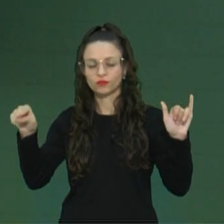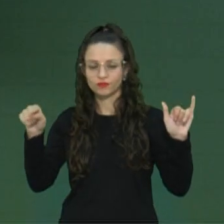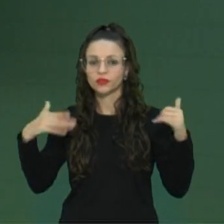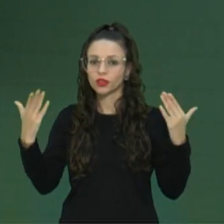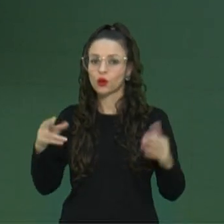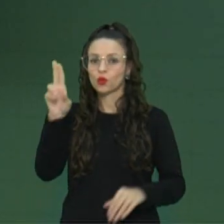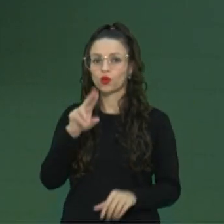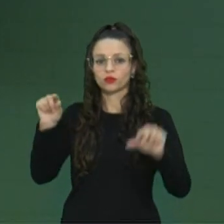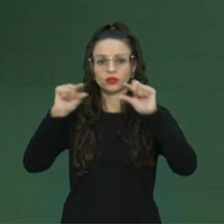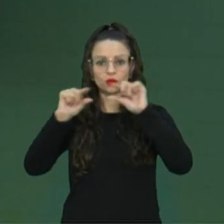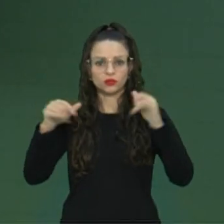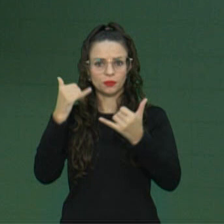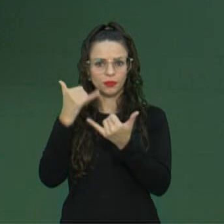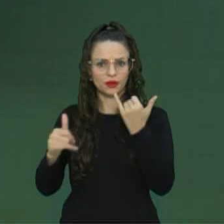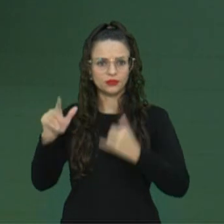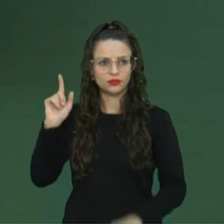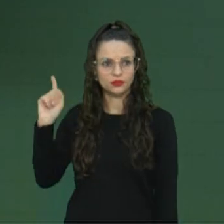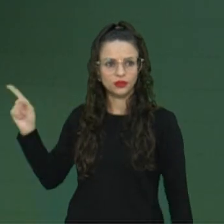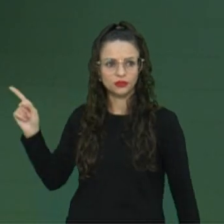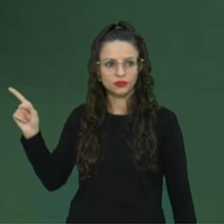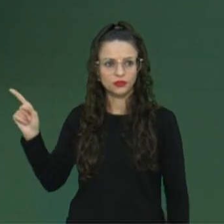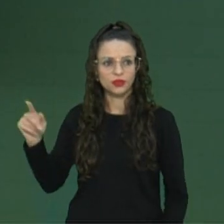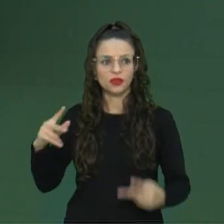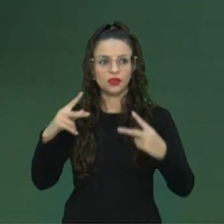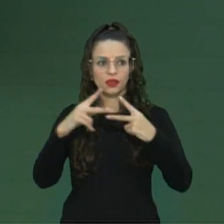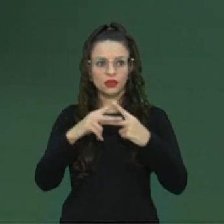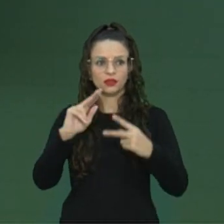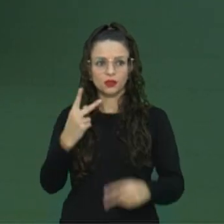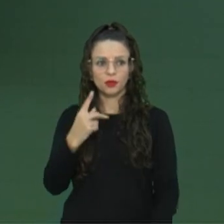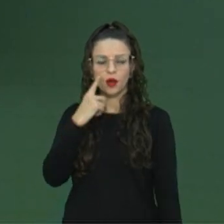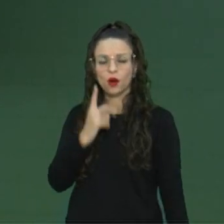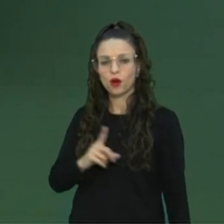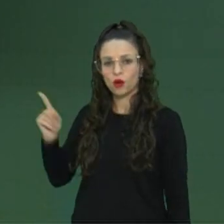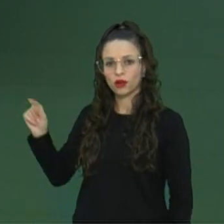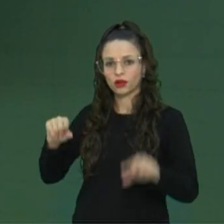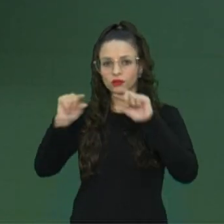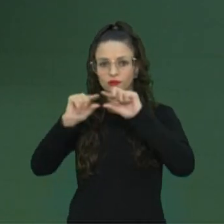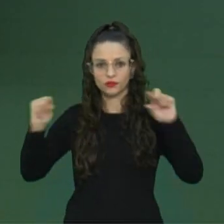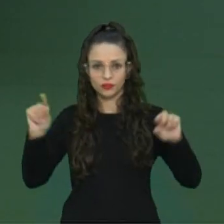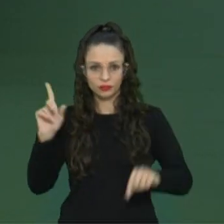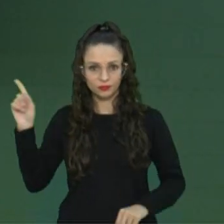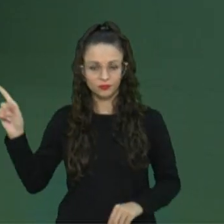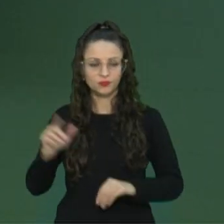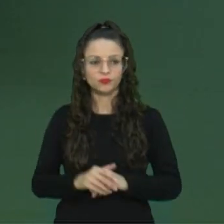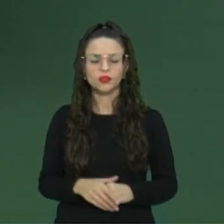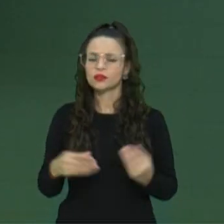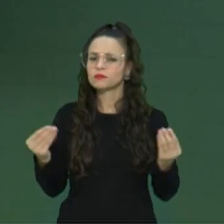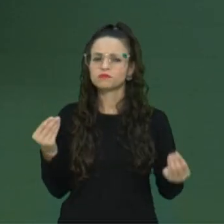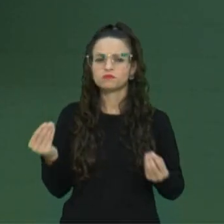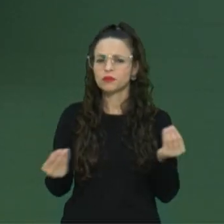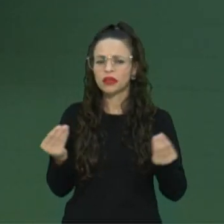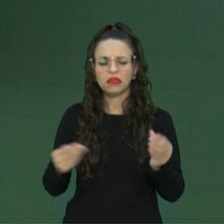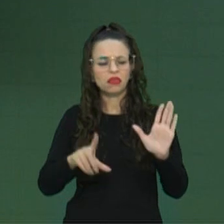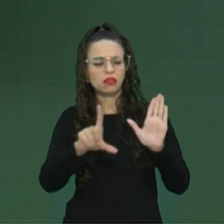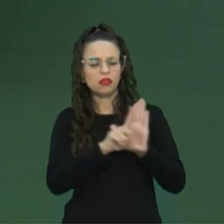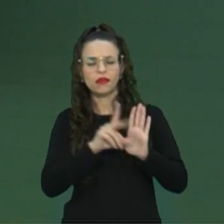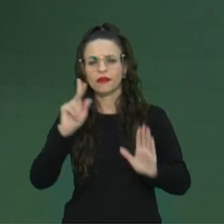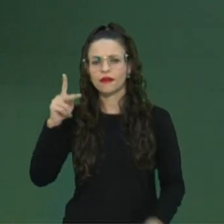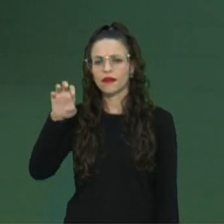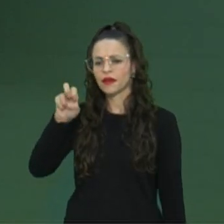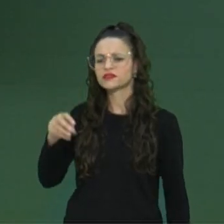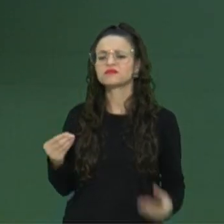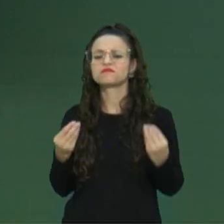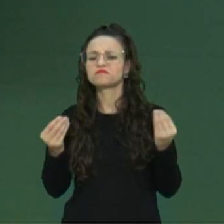equação bem parecida lá. Entalpia final menos entalpia inicial. Para que serve essa lei de Hess? A gente